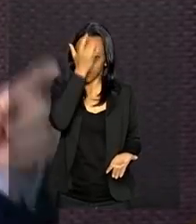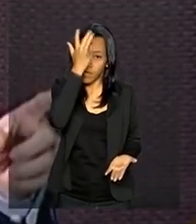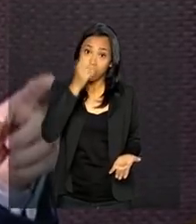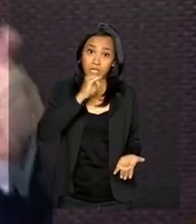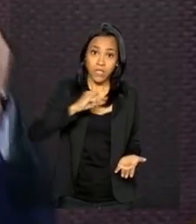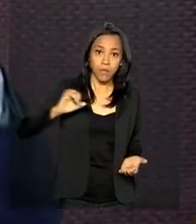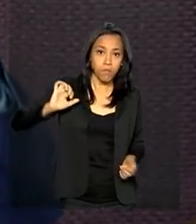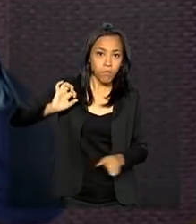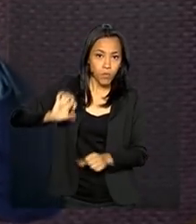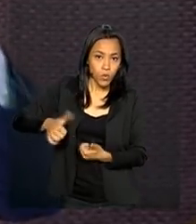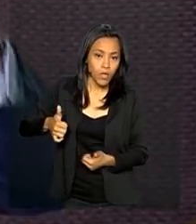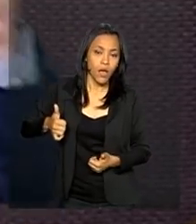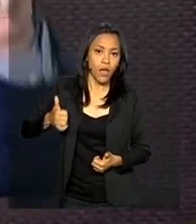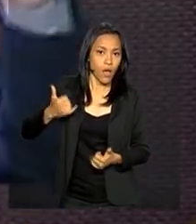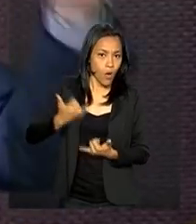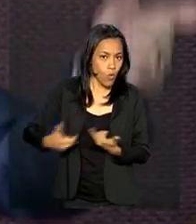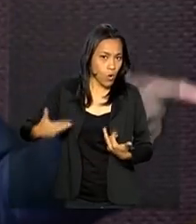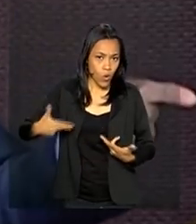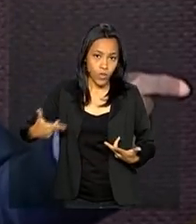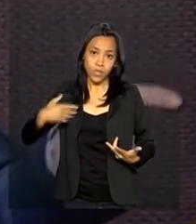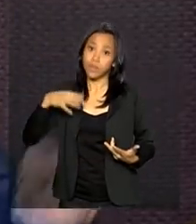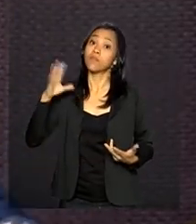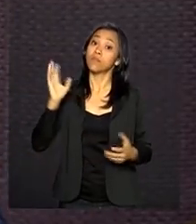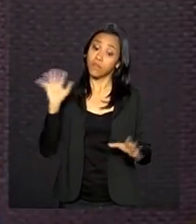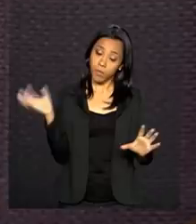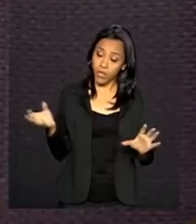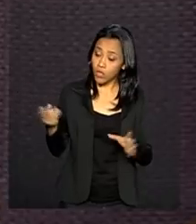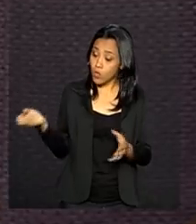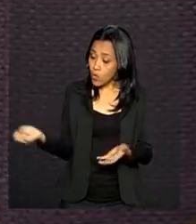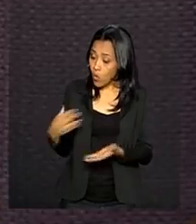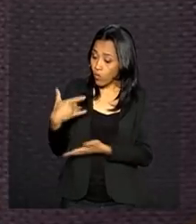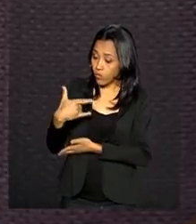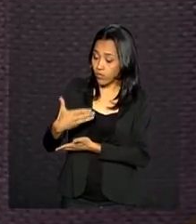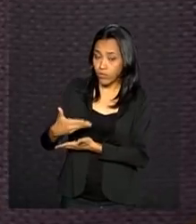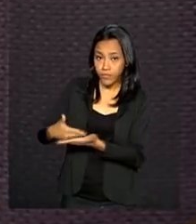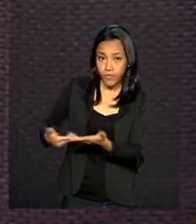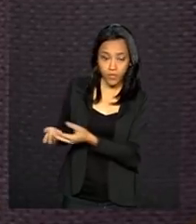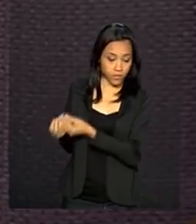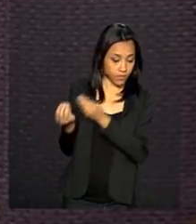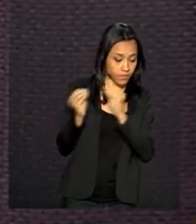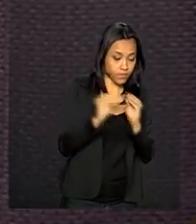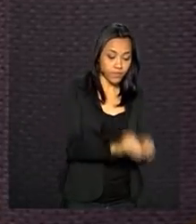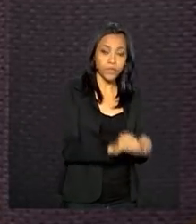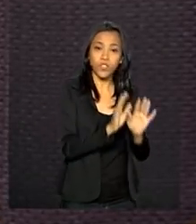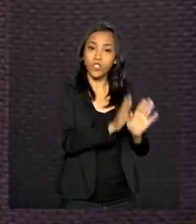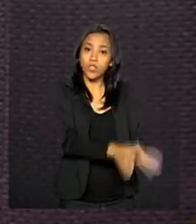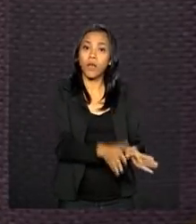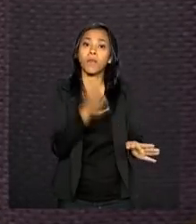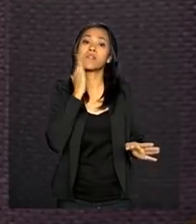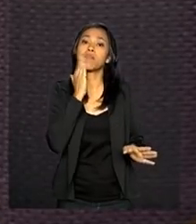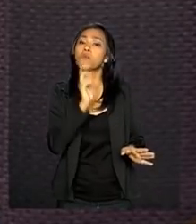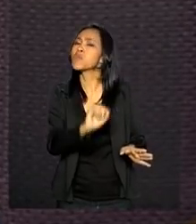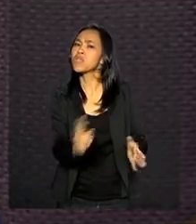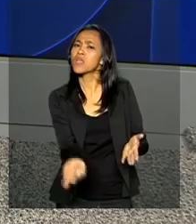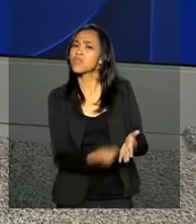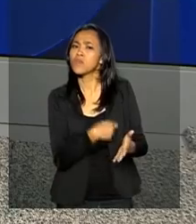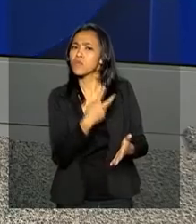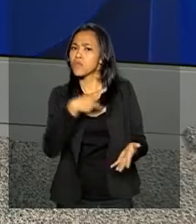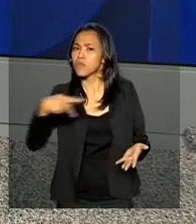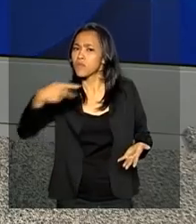modificar algum outro a atualização já vai estar lá e vai ter um campo separado falando o que o Presidente da República